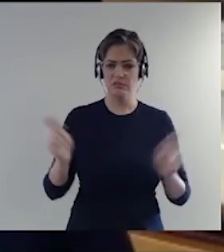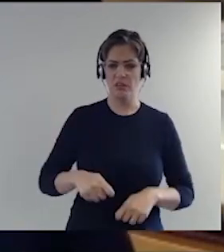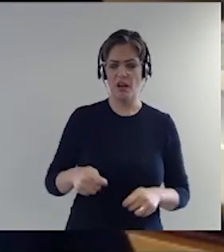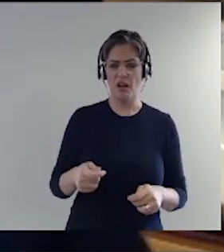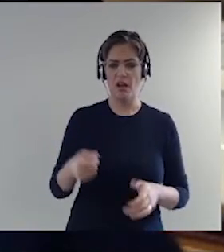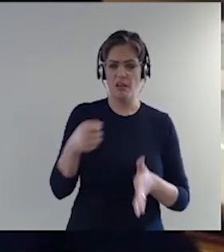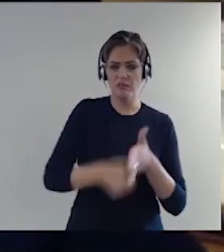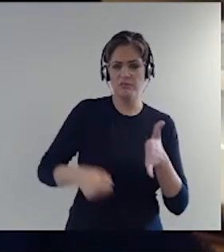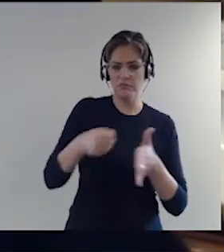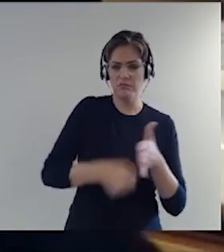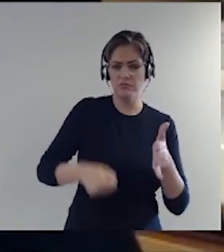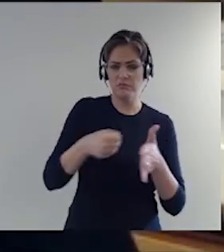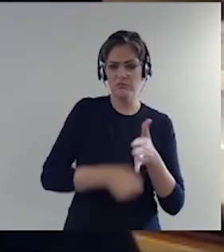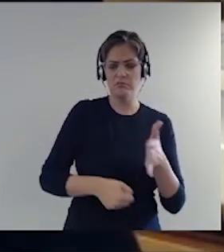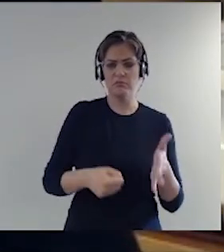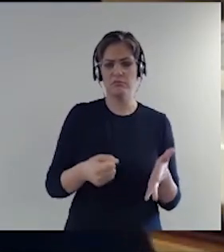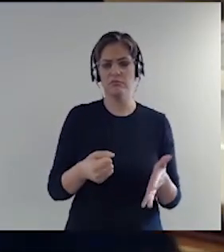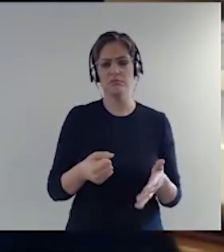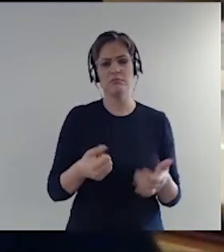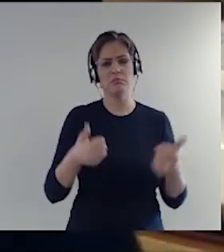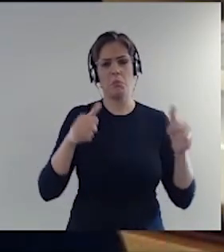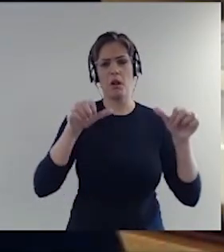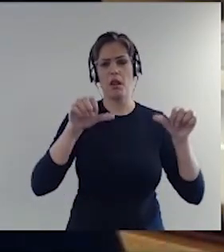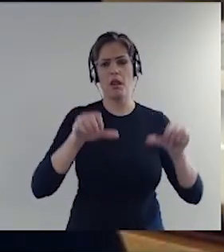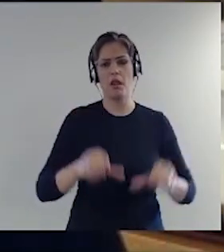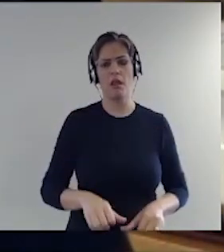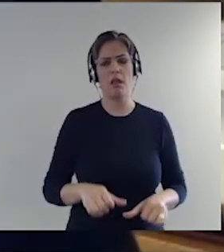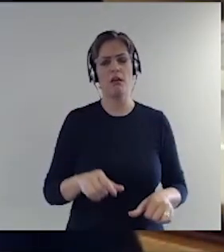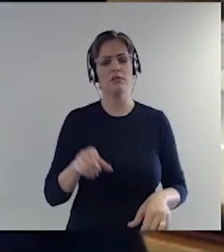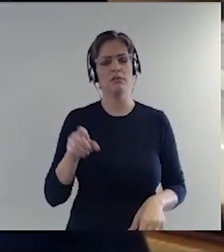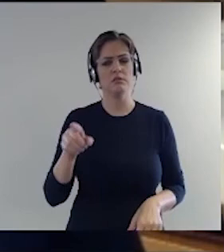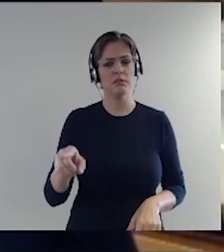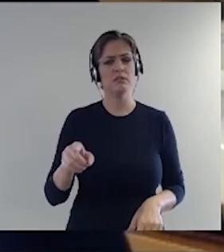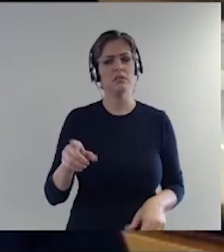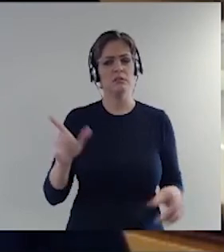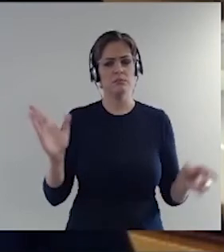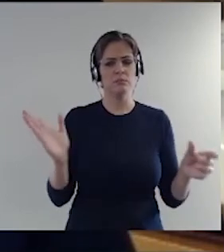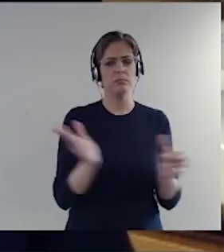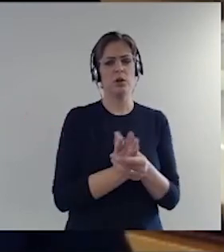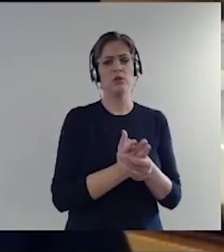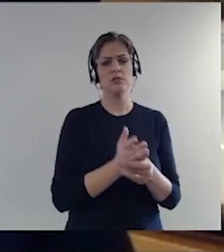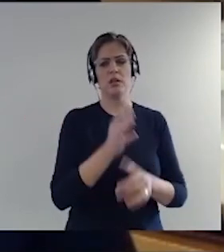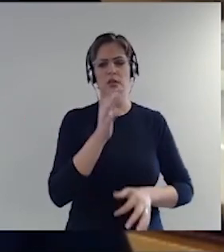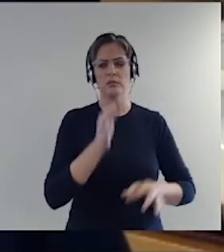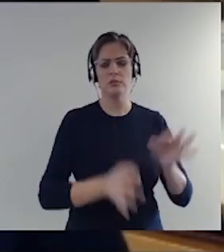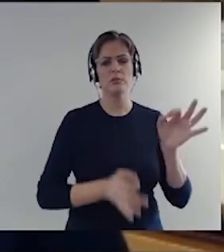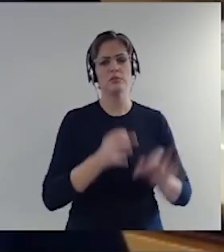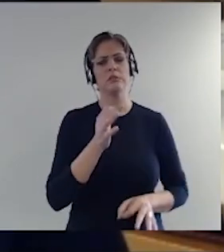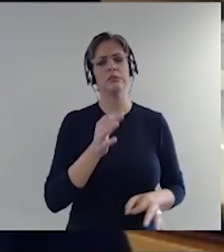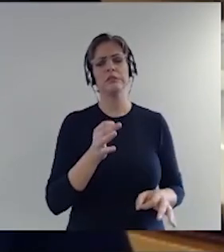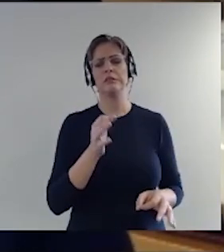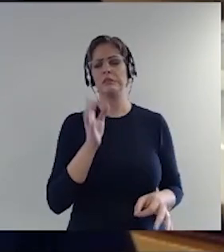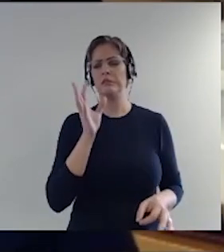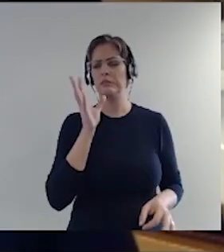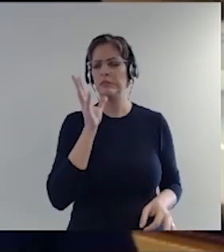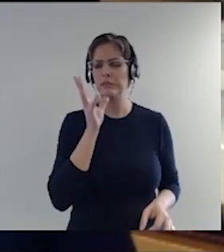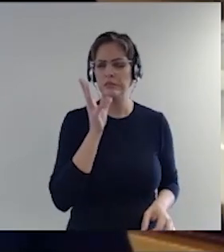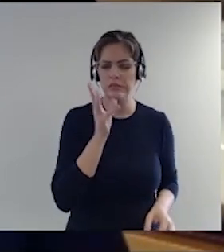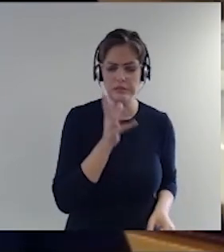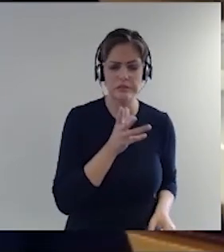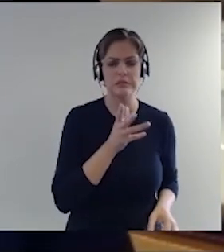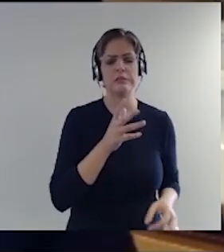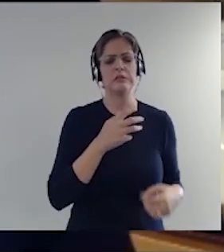essas situações desandarem livremente ou andarem livremente num processo judicial e